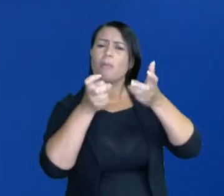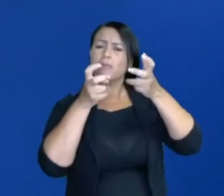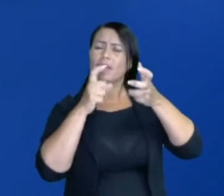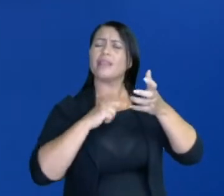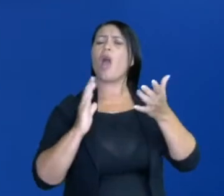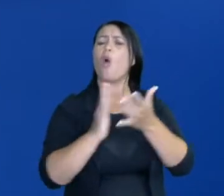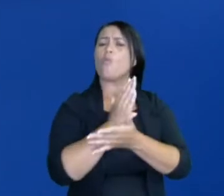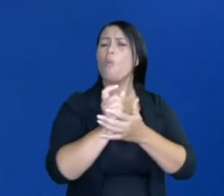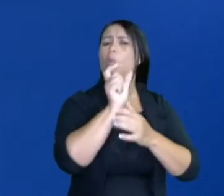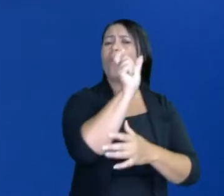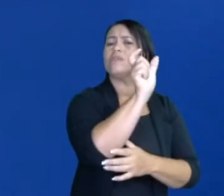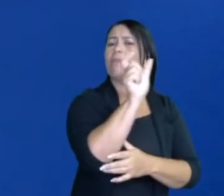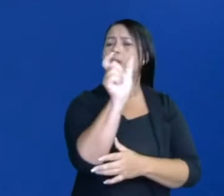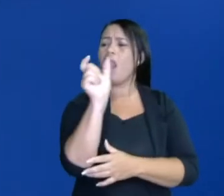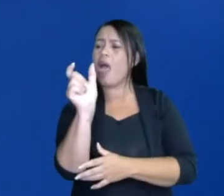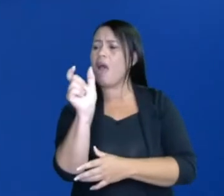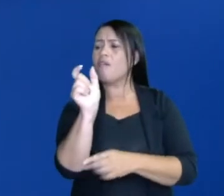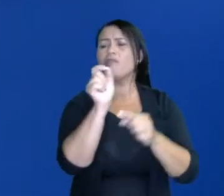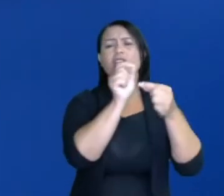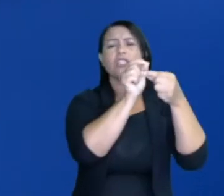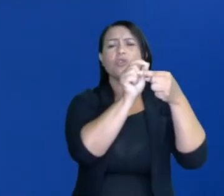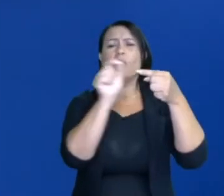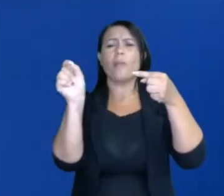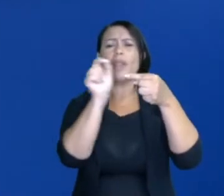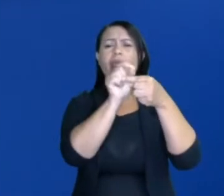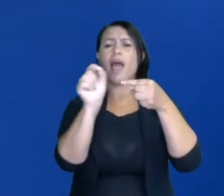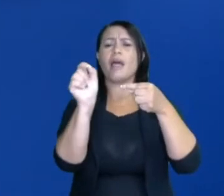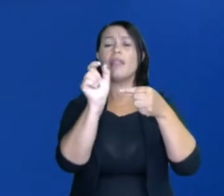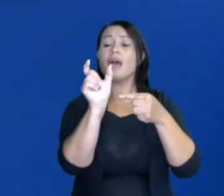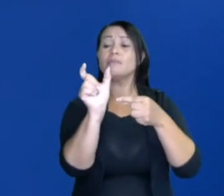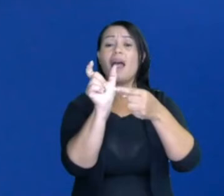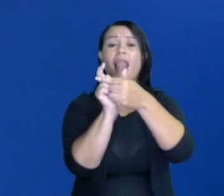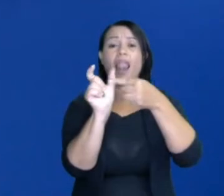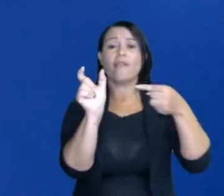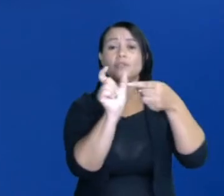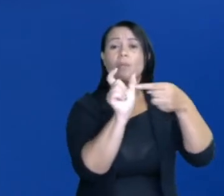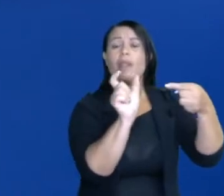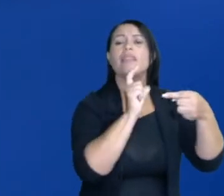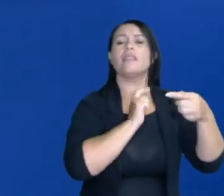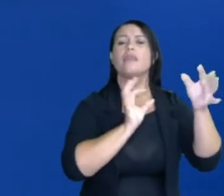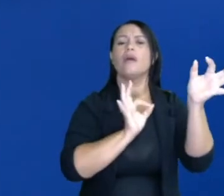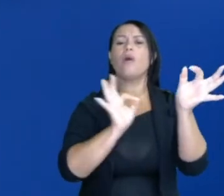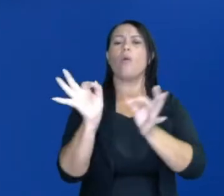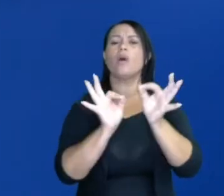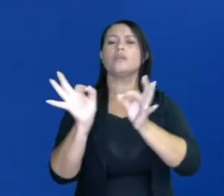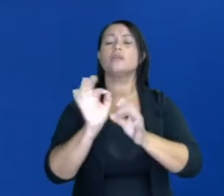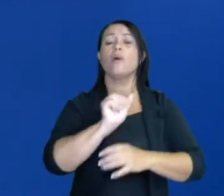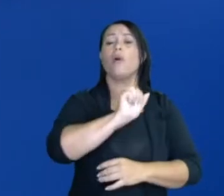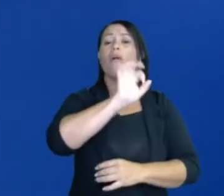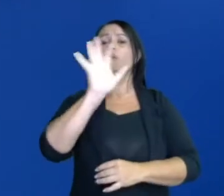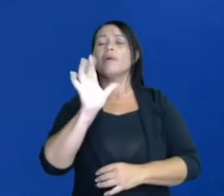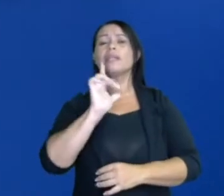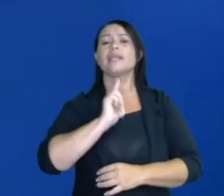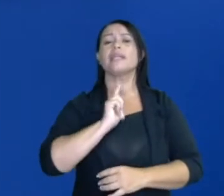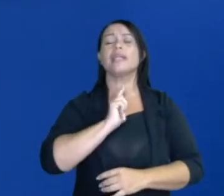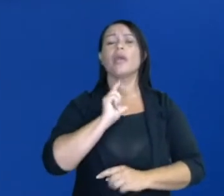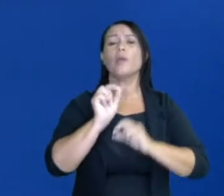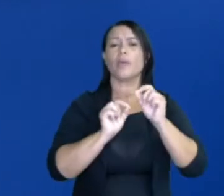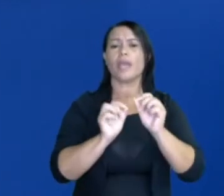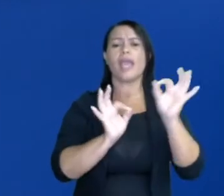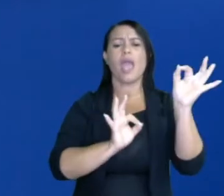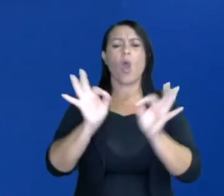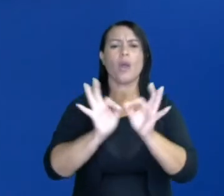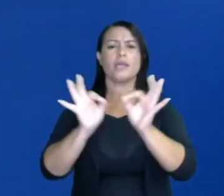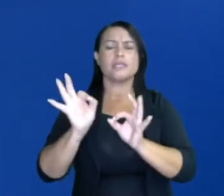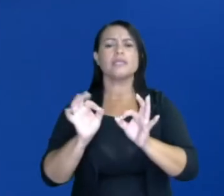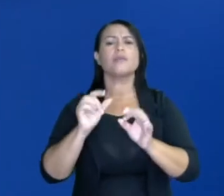algumas palavras sublinhadas, né? Porque esse texto fala de ordem alfabética, que é aquela ordem que a gente